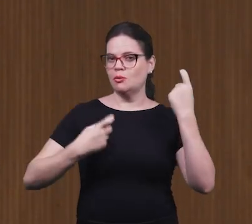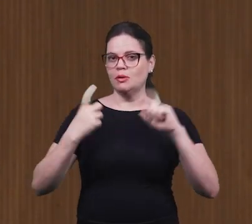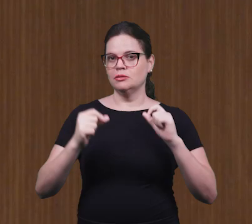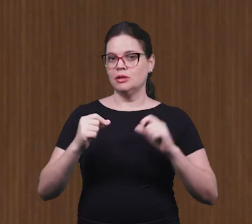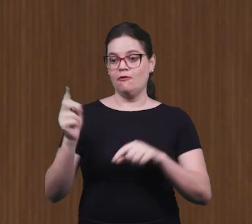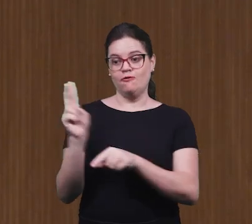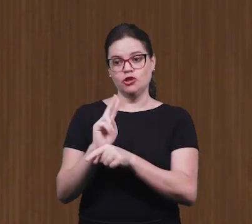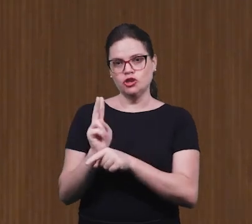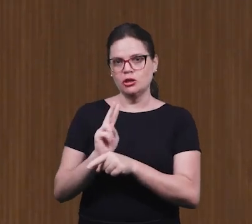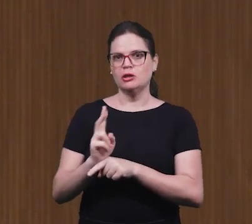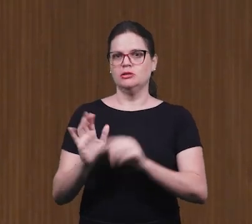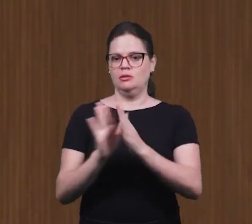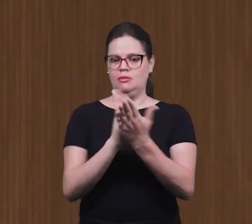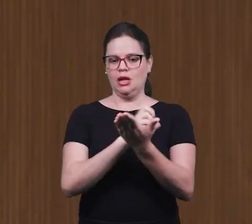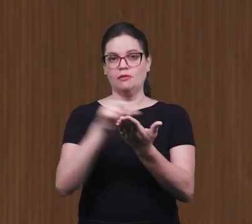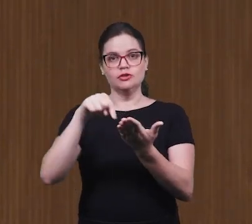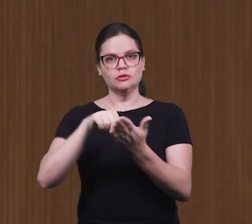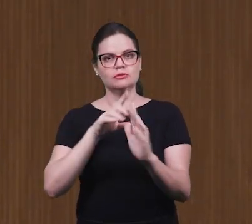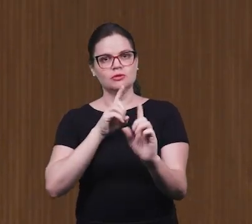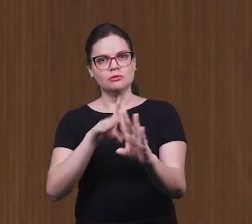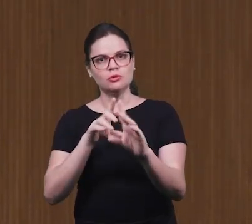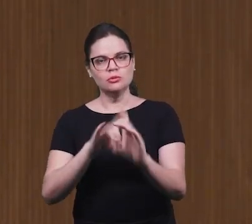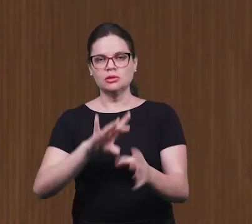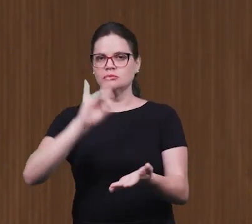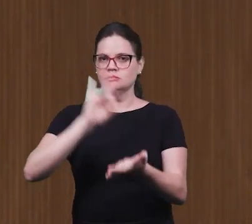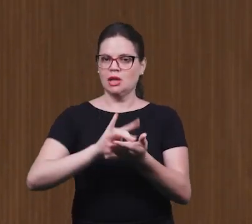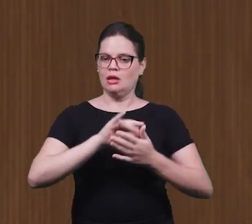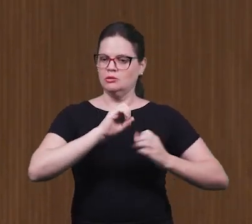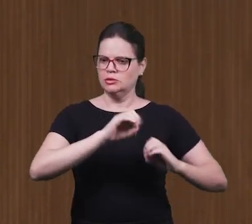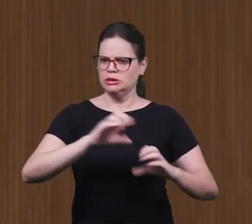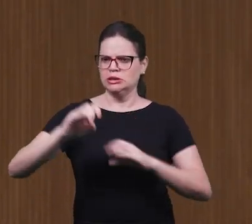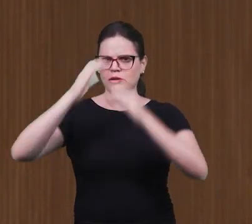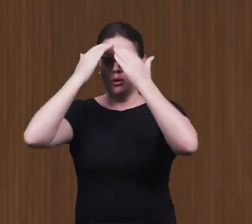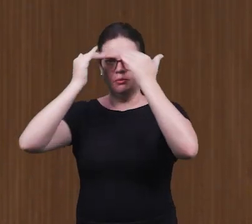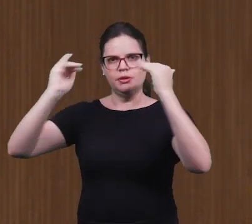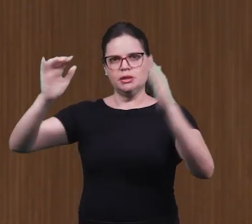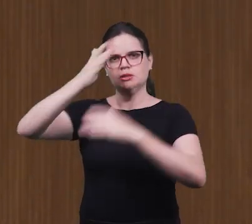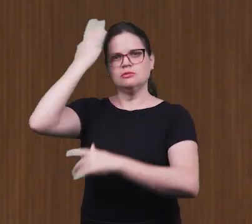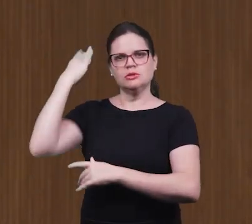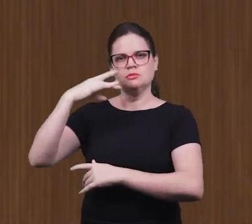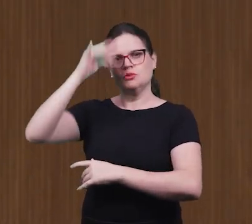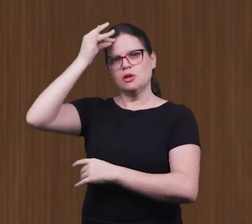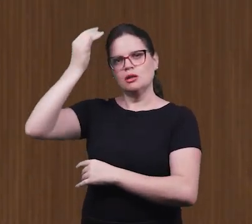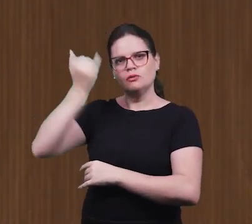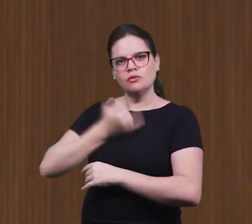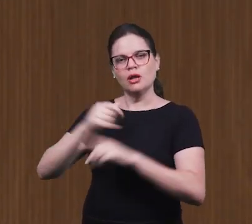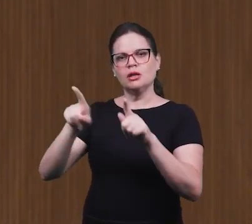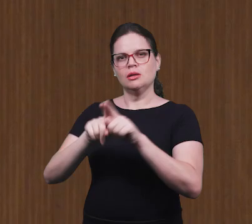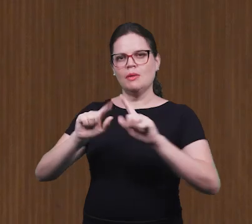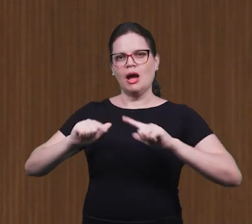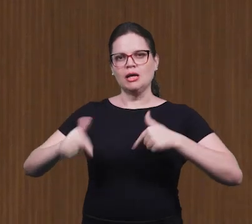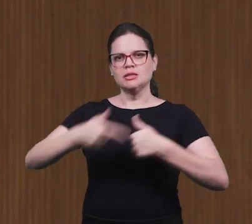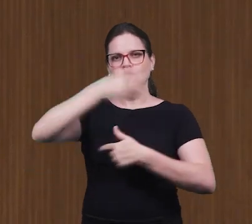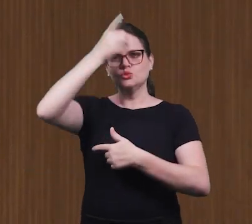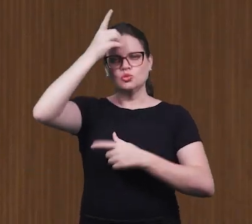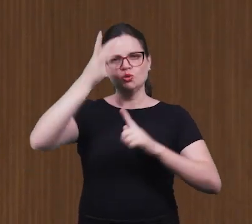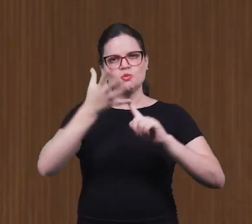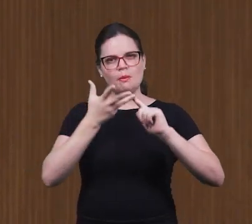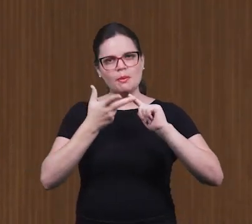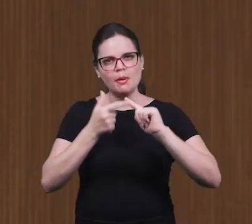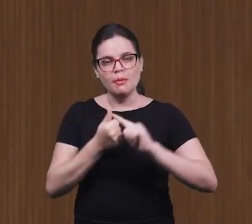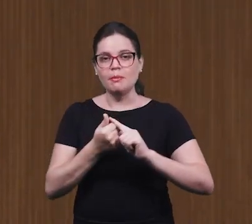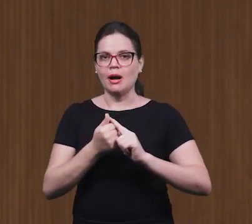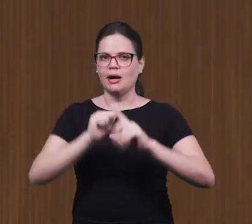A vigilância com a palavra, com a doutrina, Isso. com o ensino, a obediência ao Espírito Santo, a manifestação dos dons espirituais. Então aí